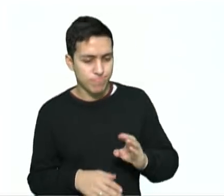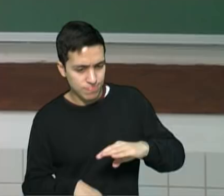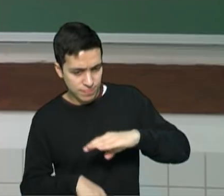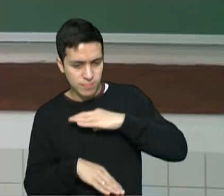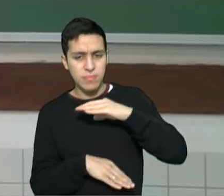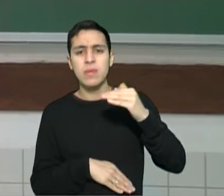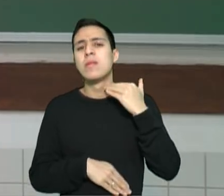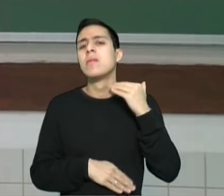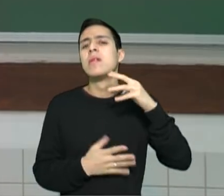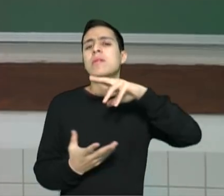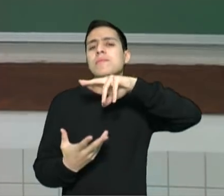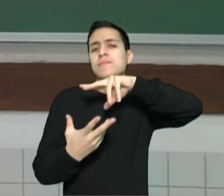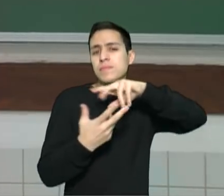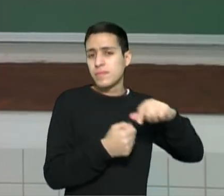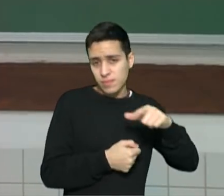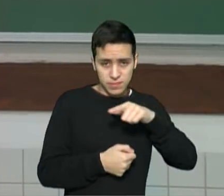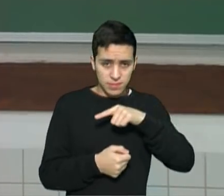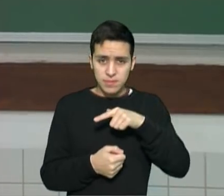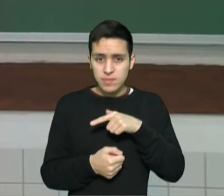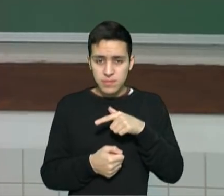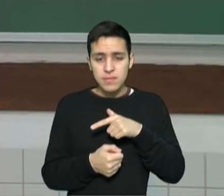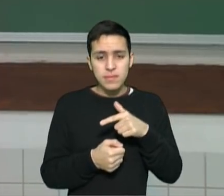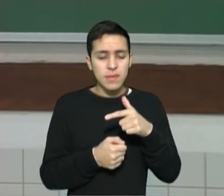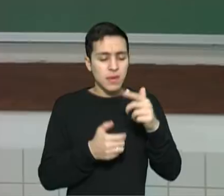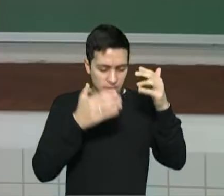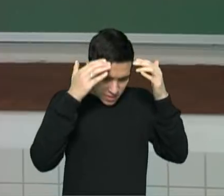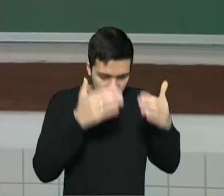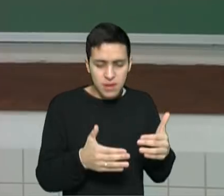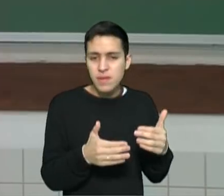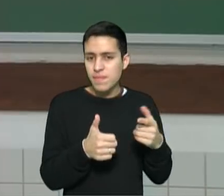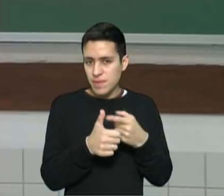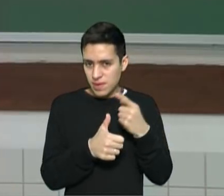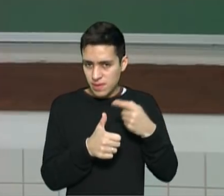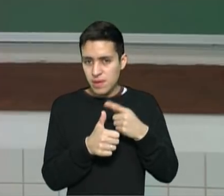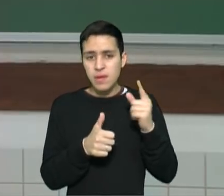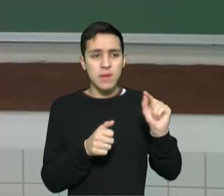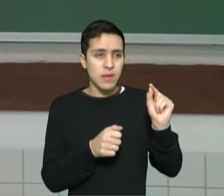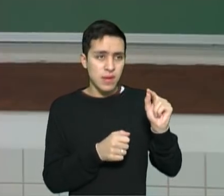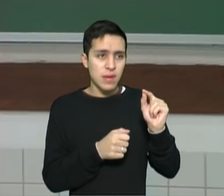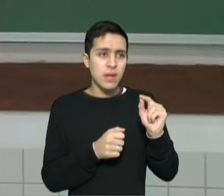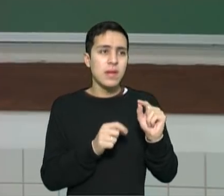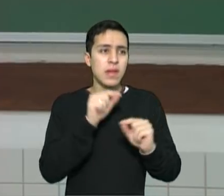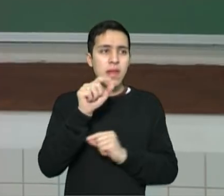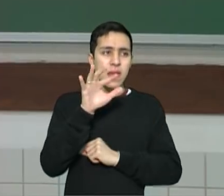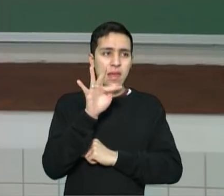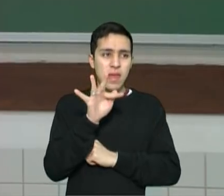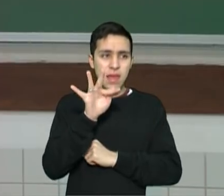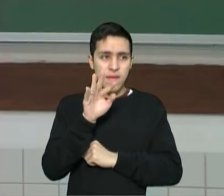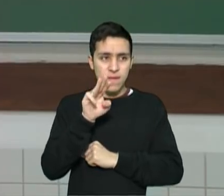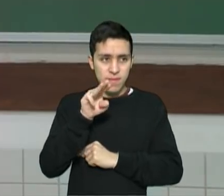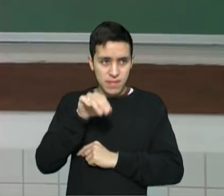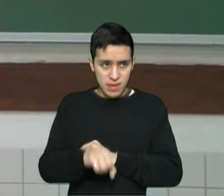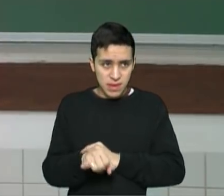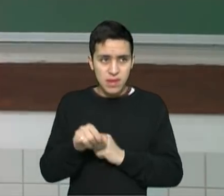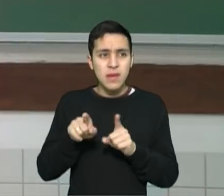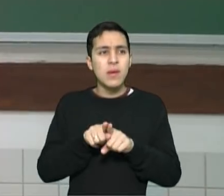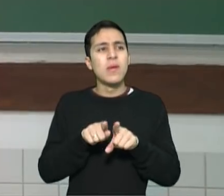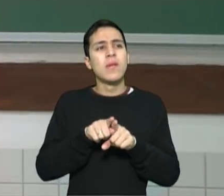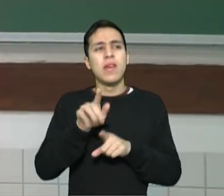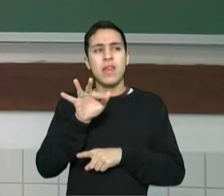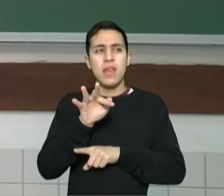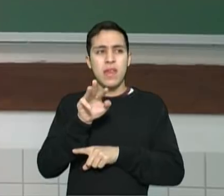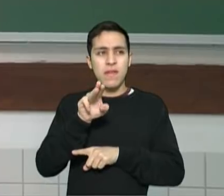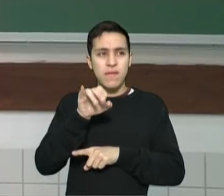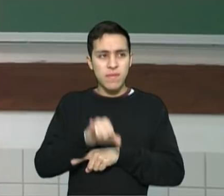Banco Mundial ele tem subordinados. O primeiro subordinado que a gente vê, além do BIRD, é o FMI. O FMI tem uma